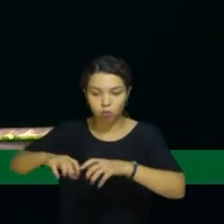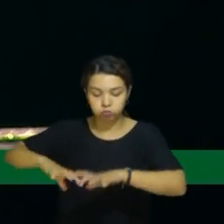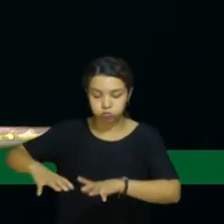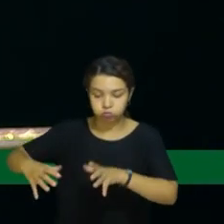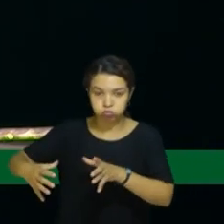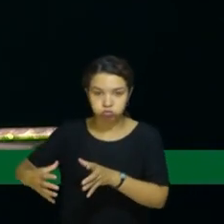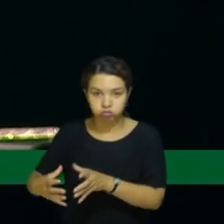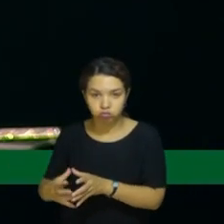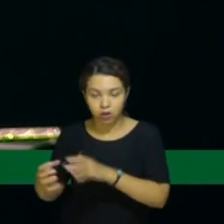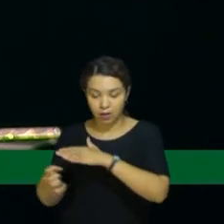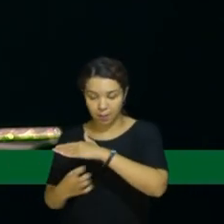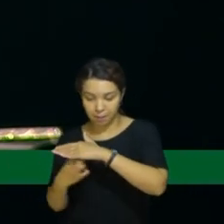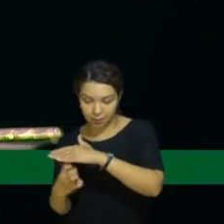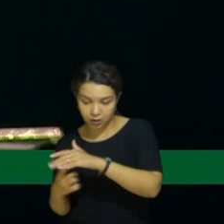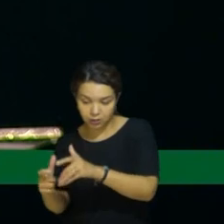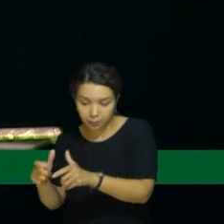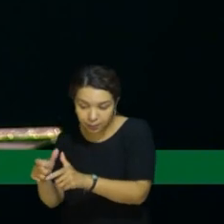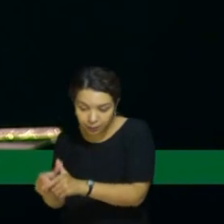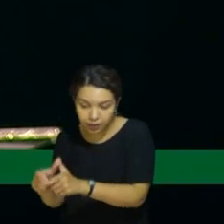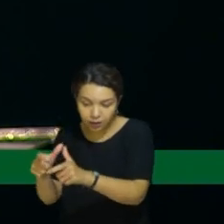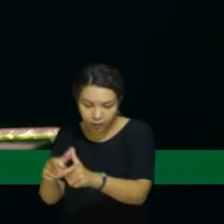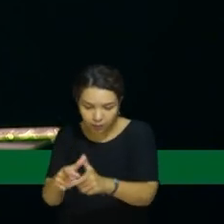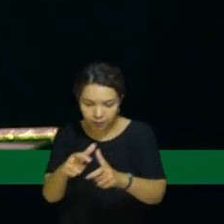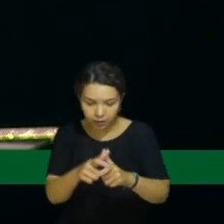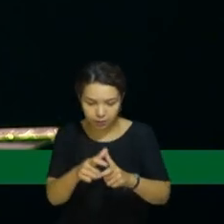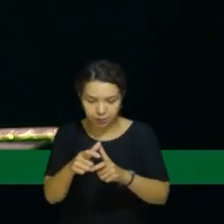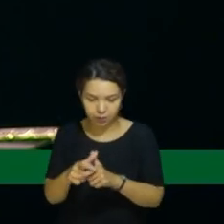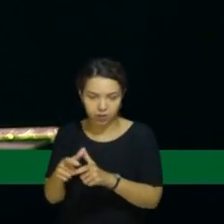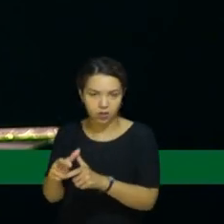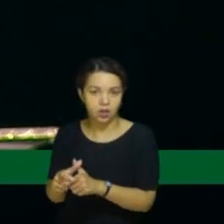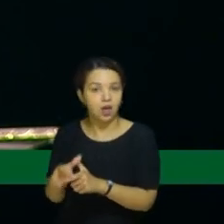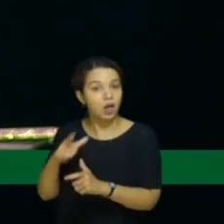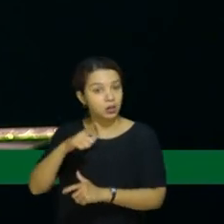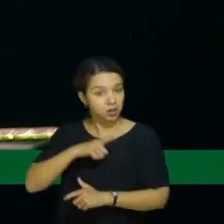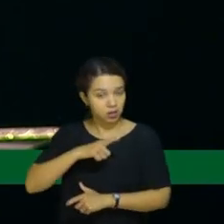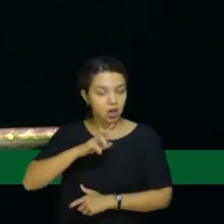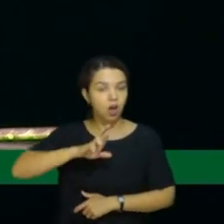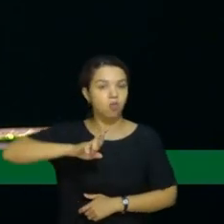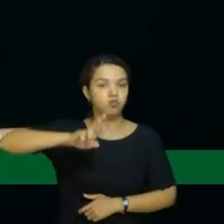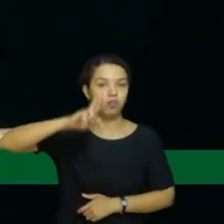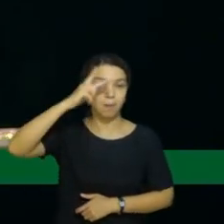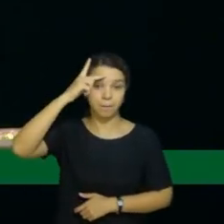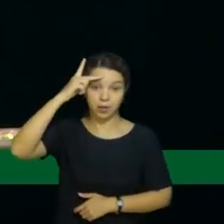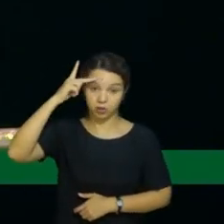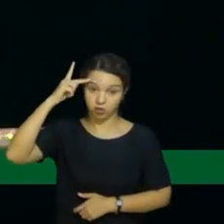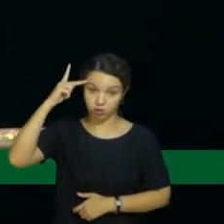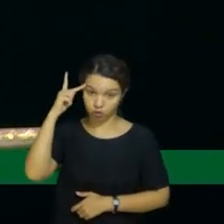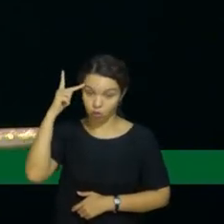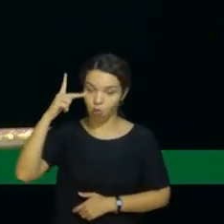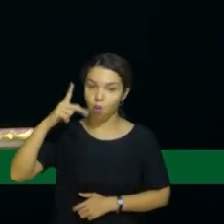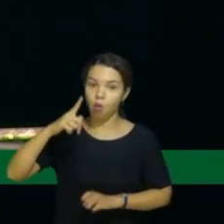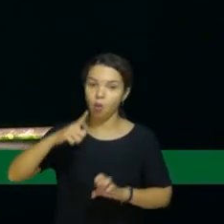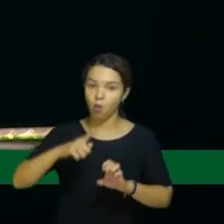pequenos negócios. Grandes empresários, pequenos negócios.